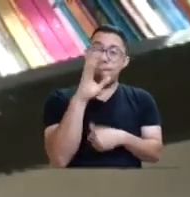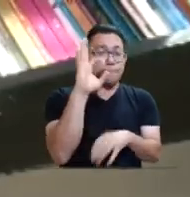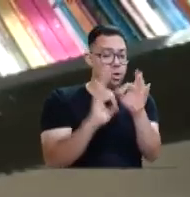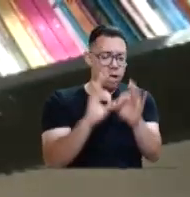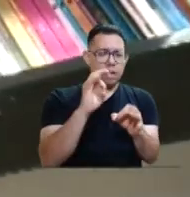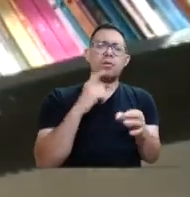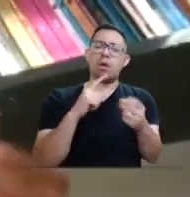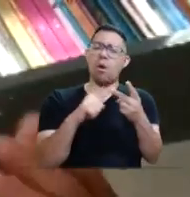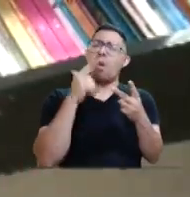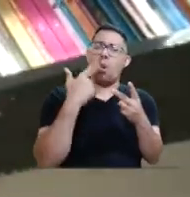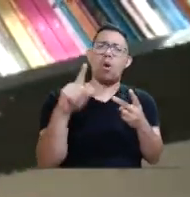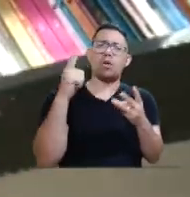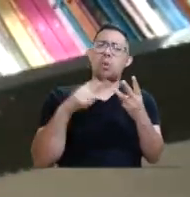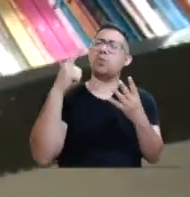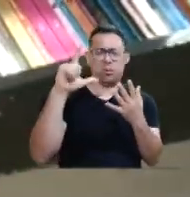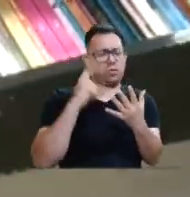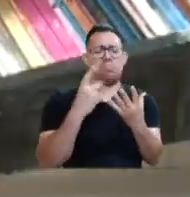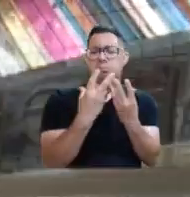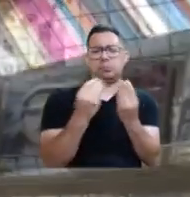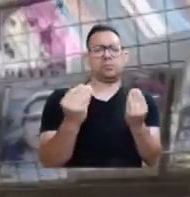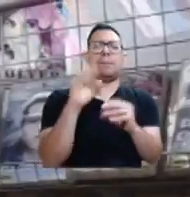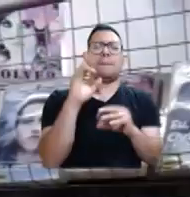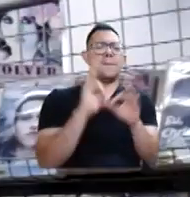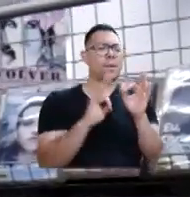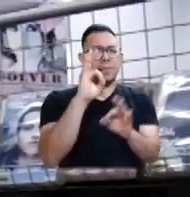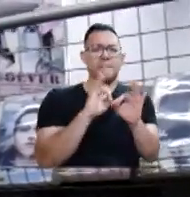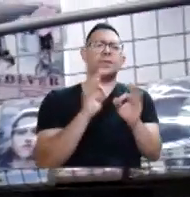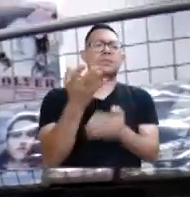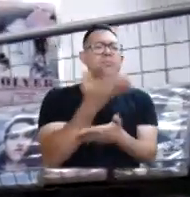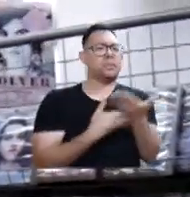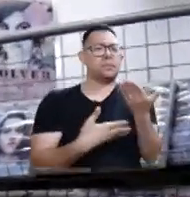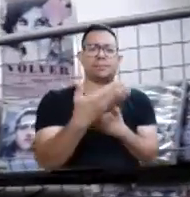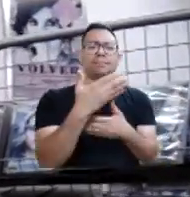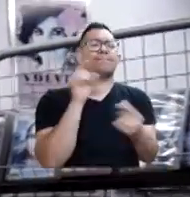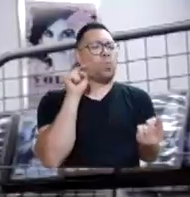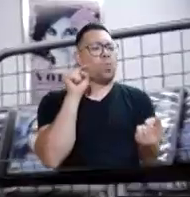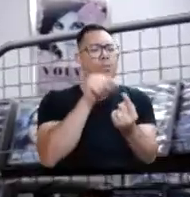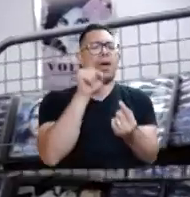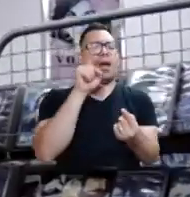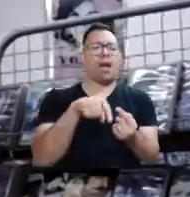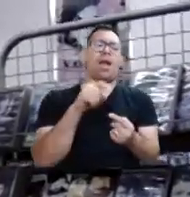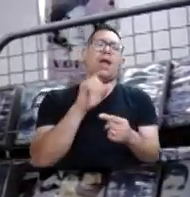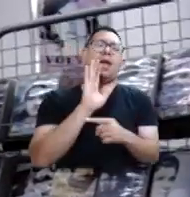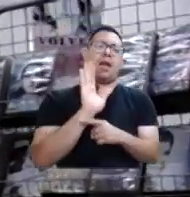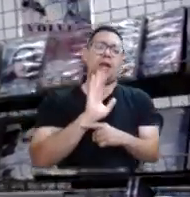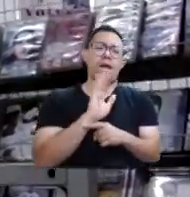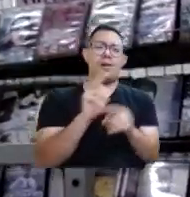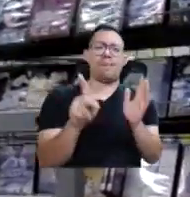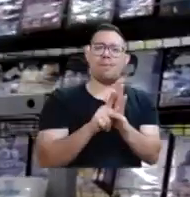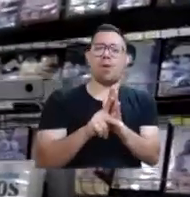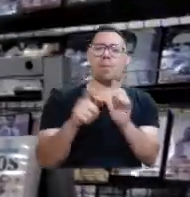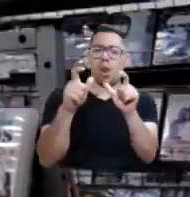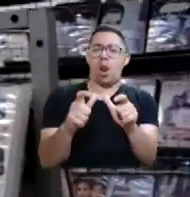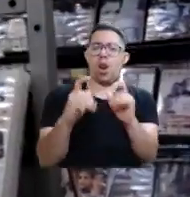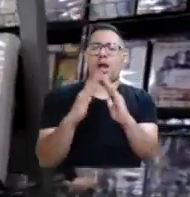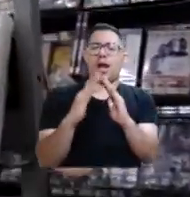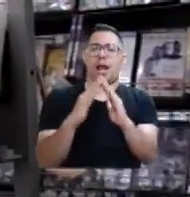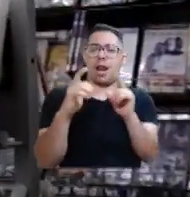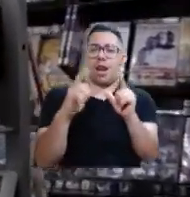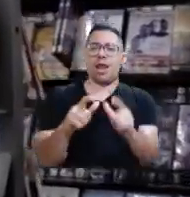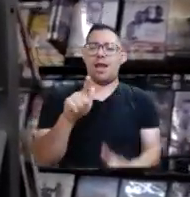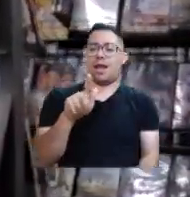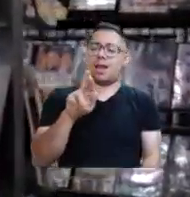exemplo. Eu sei de outros projetos que aconteceram e que envolviam e que se destinavam a partir da